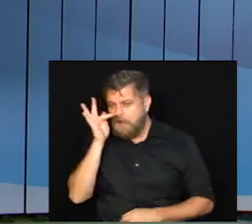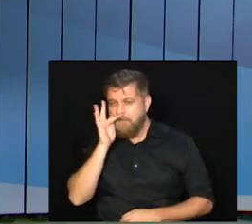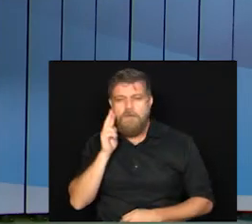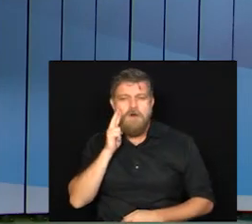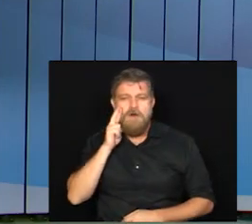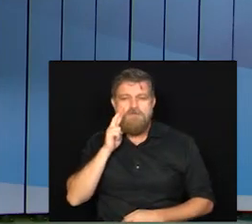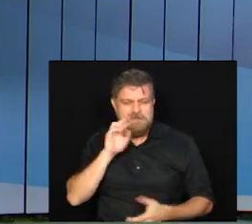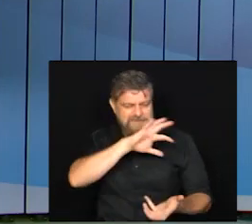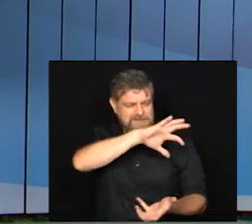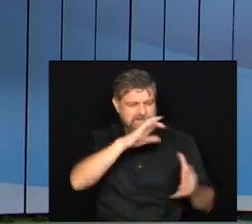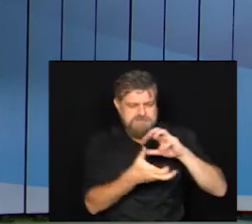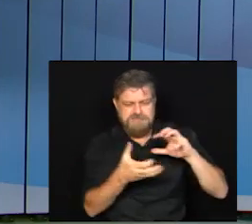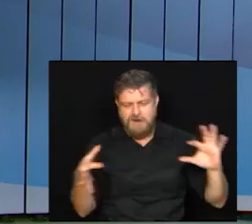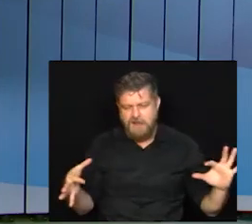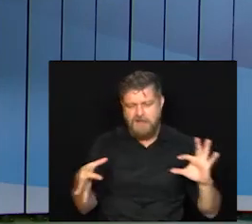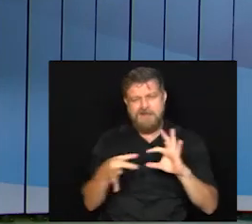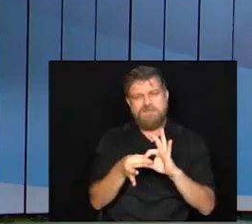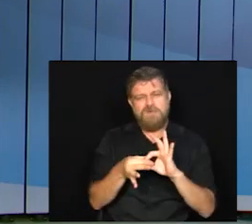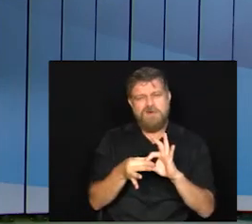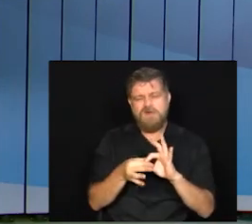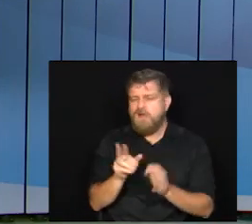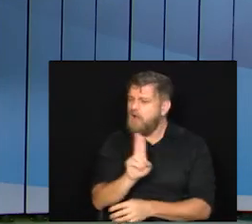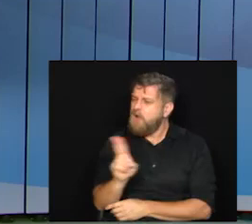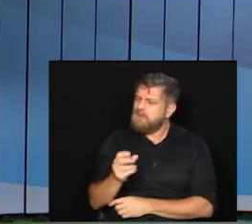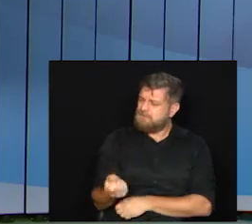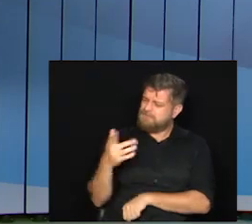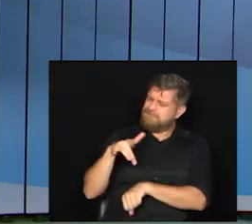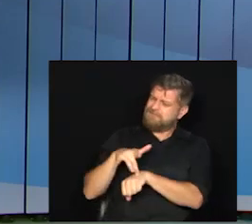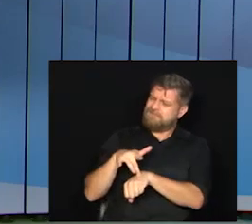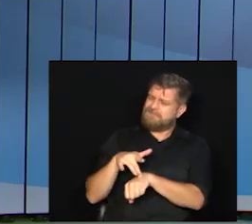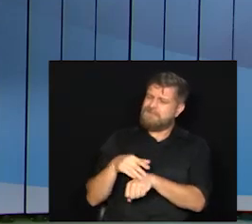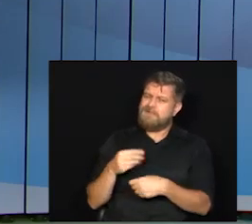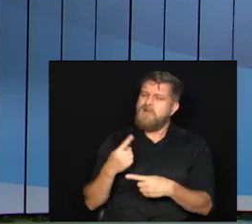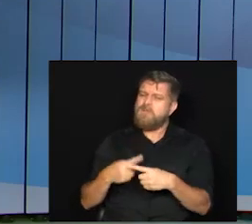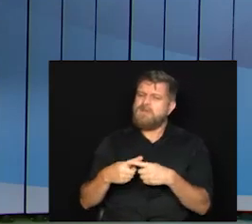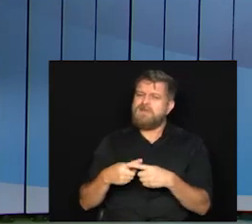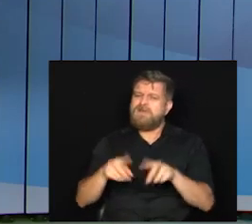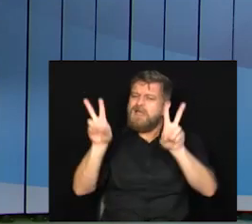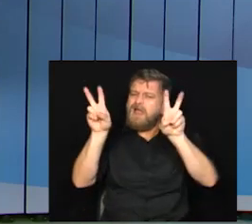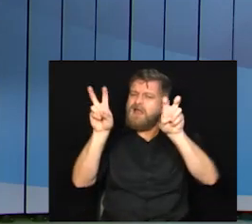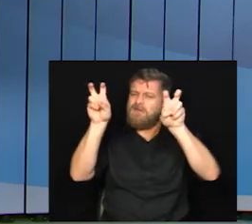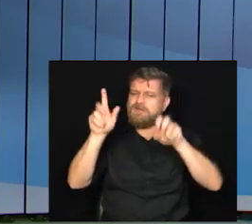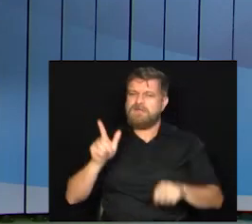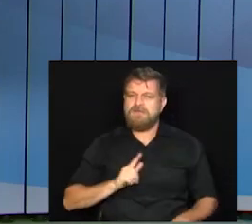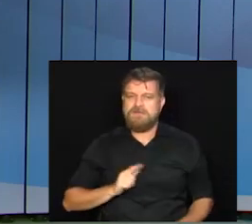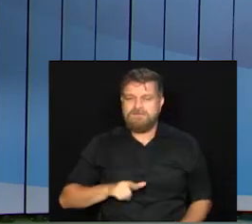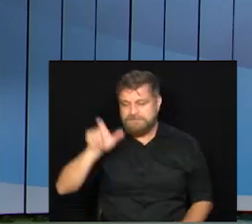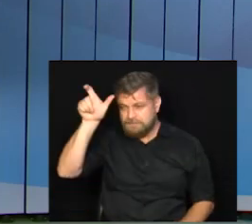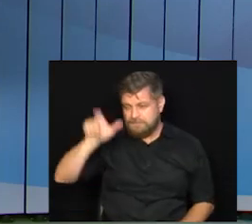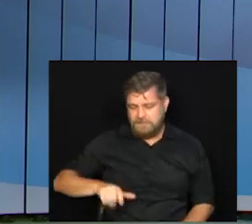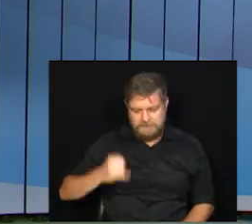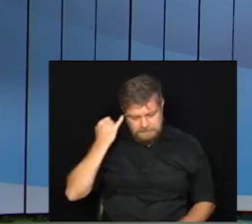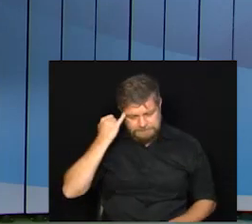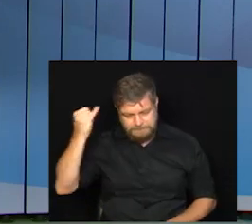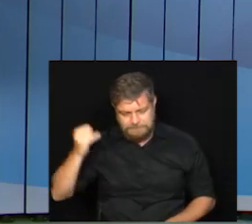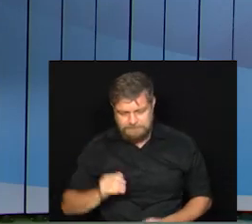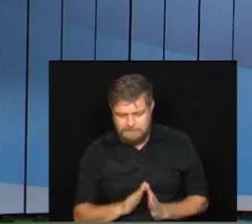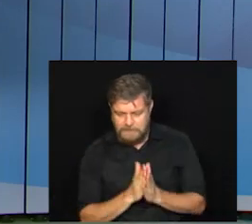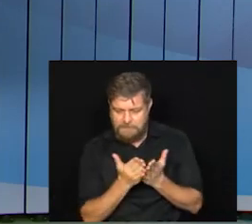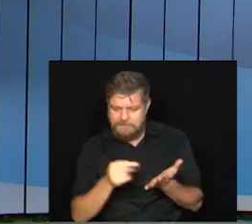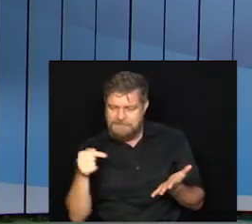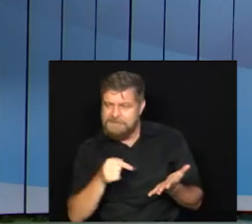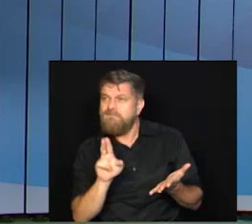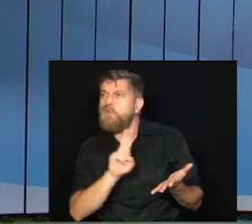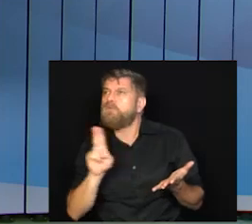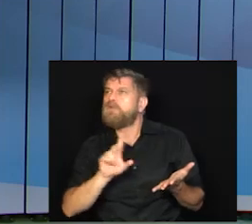a rosa. Como é que você chegou neste nome e qual que é a dificuldade, né, para um autor poder dar um nome para a obra?